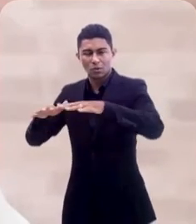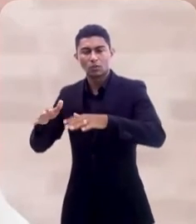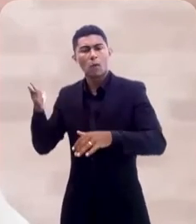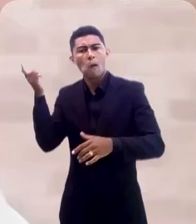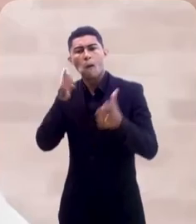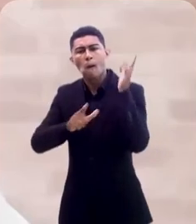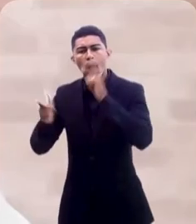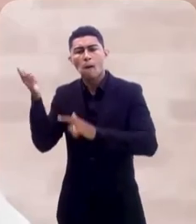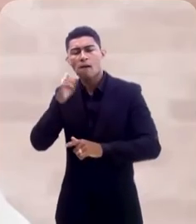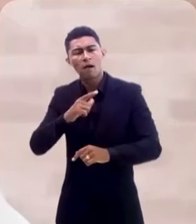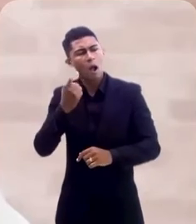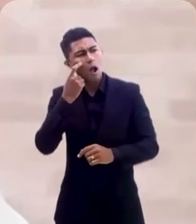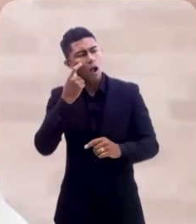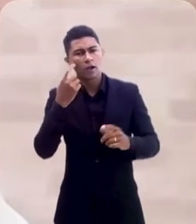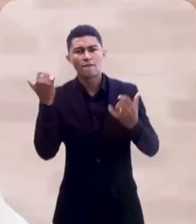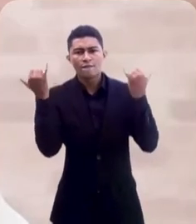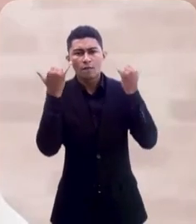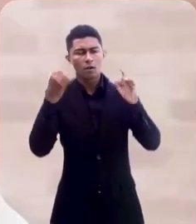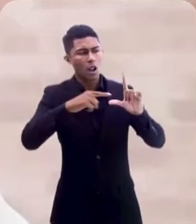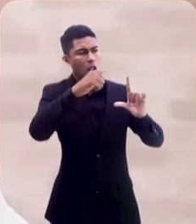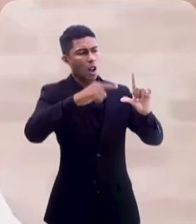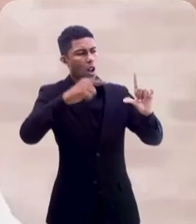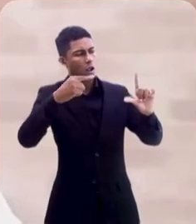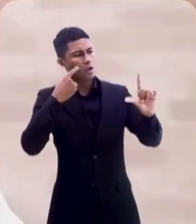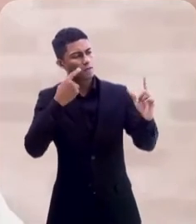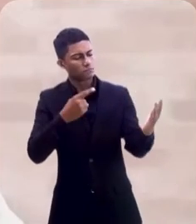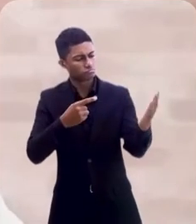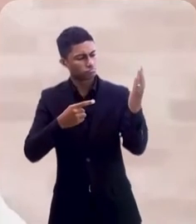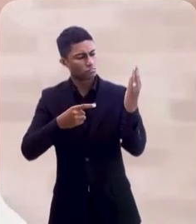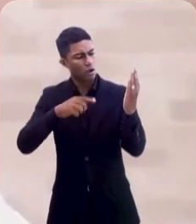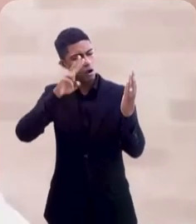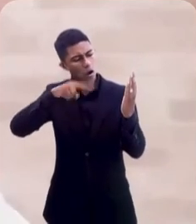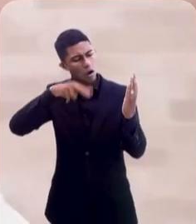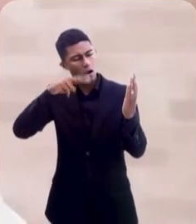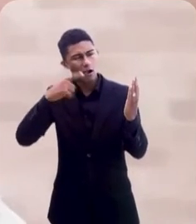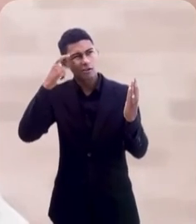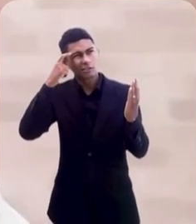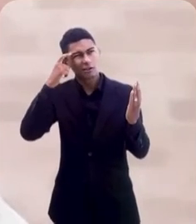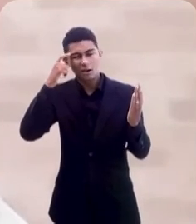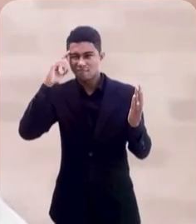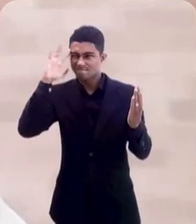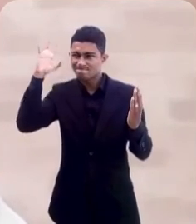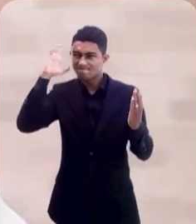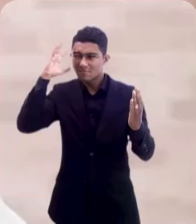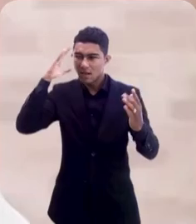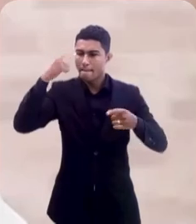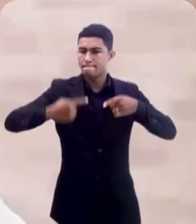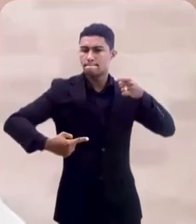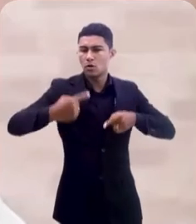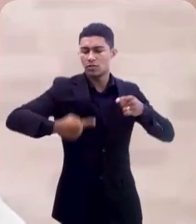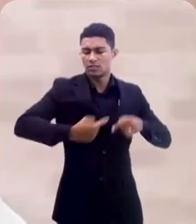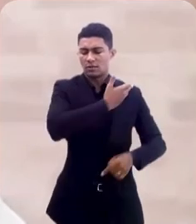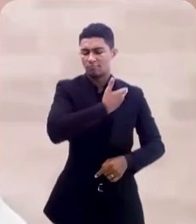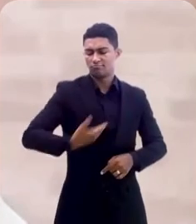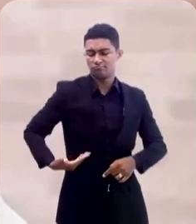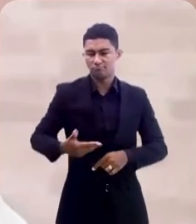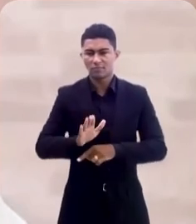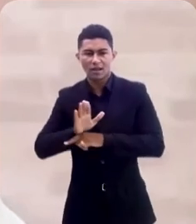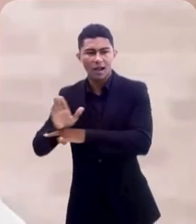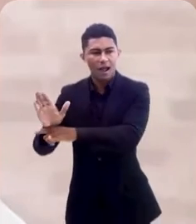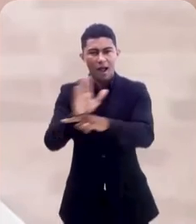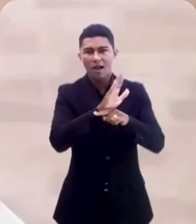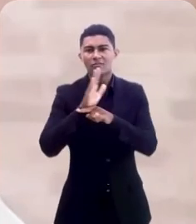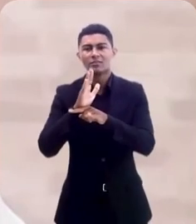lidarem com números que servirão para a formulação das políticas e das soluções que